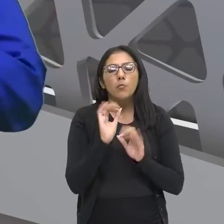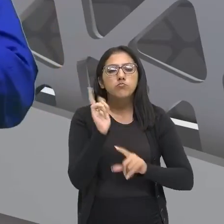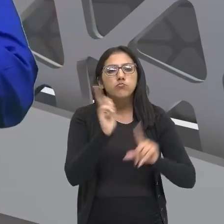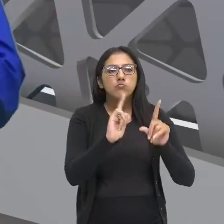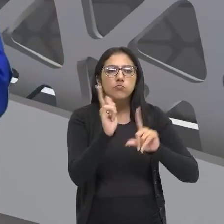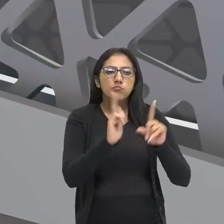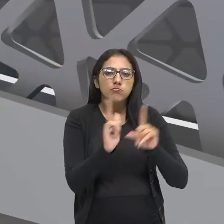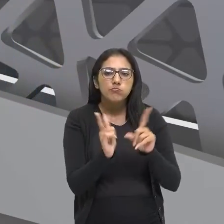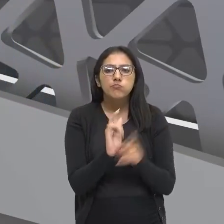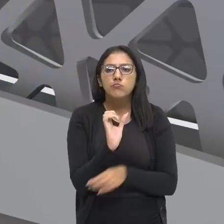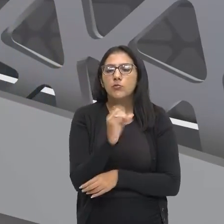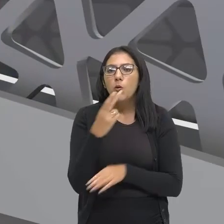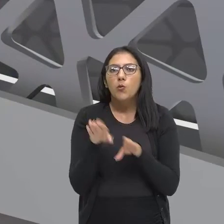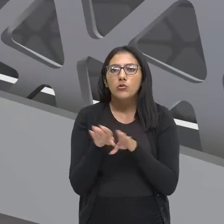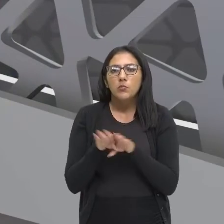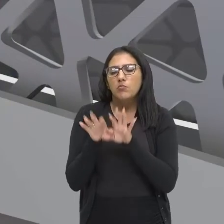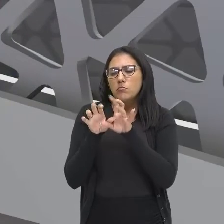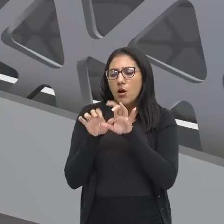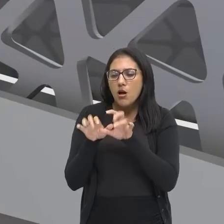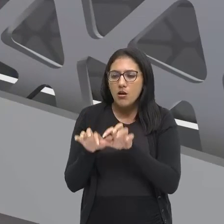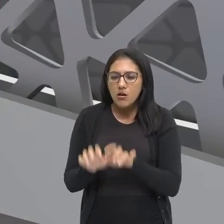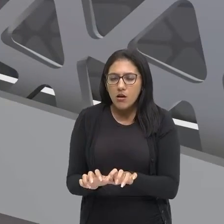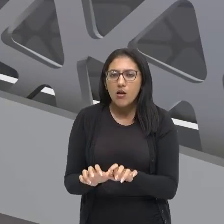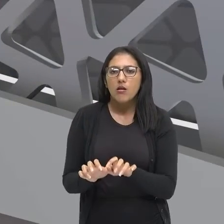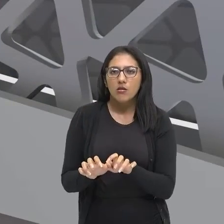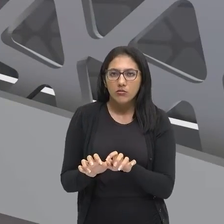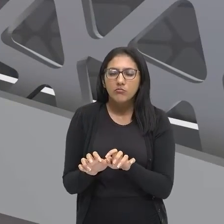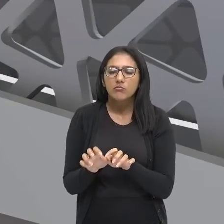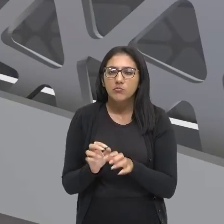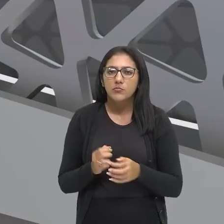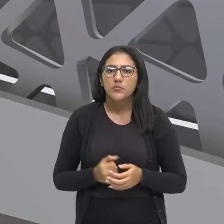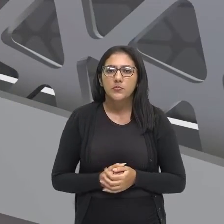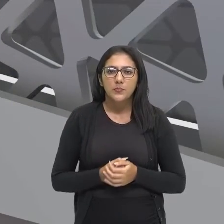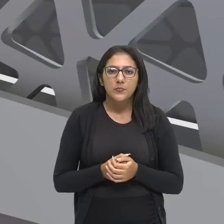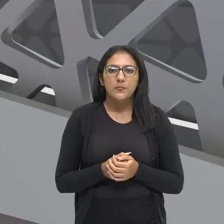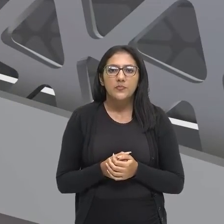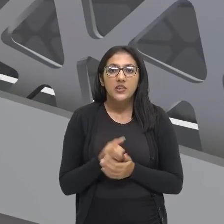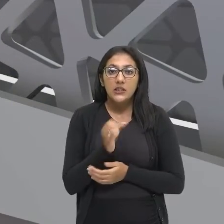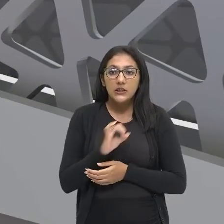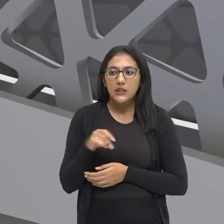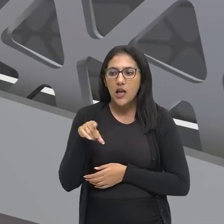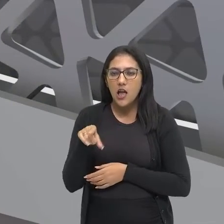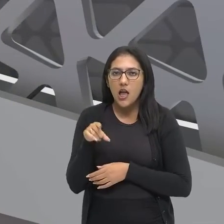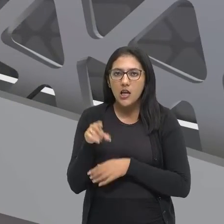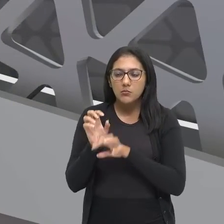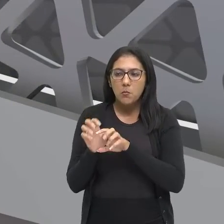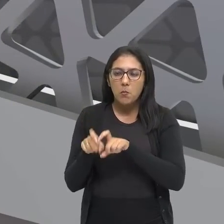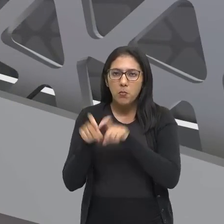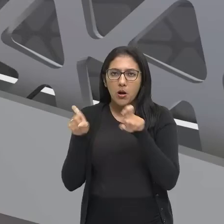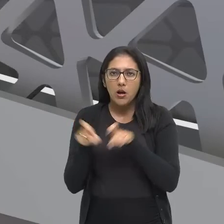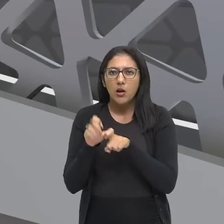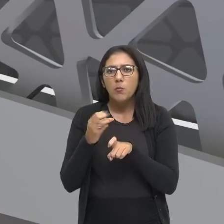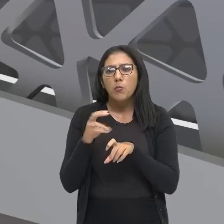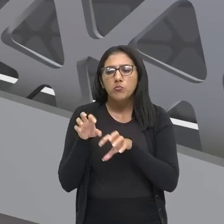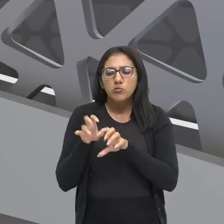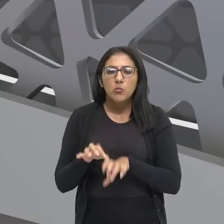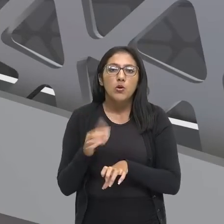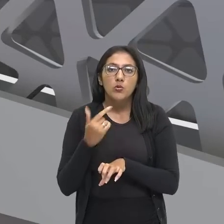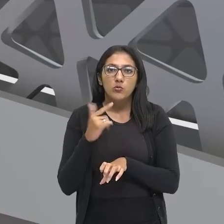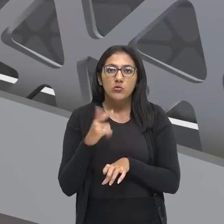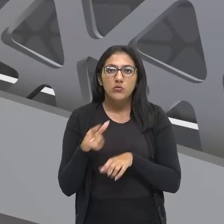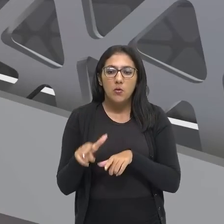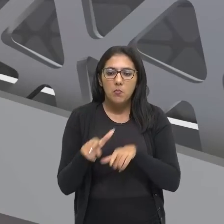fazer alguma correção, também pode acontecer. Aí não é o problema, quando a gente sabe que